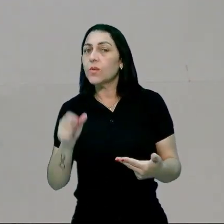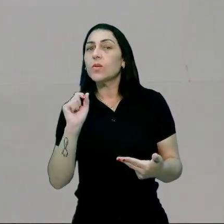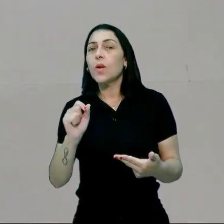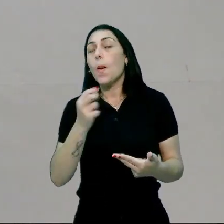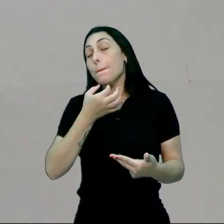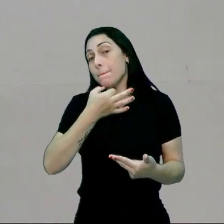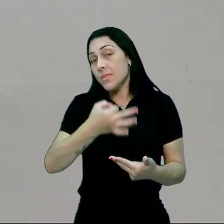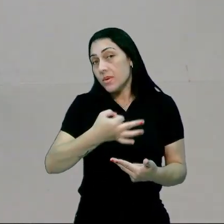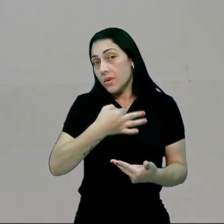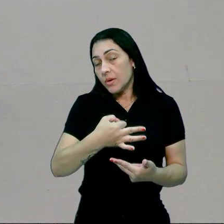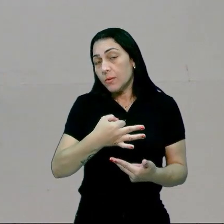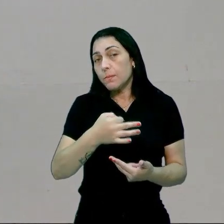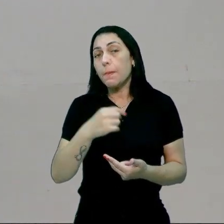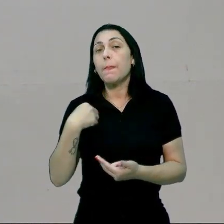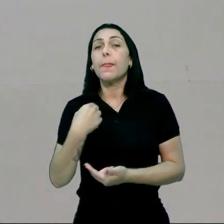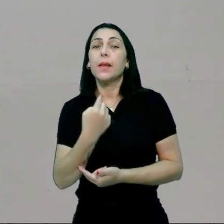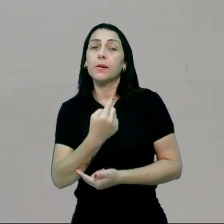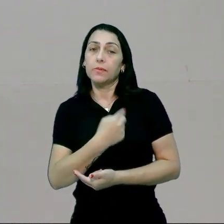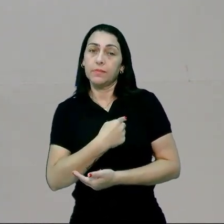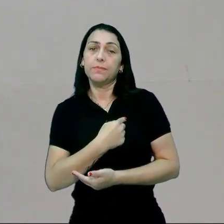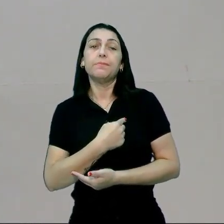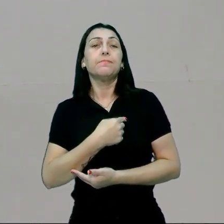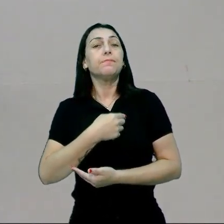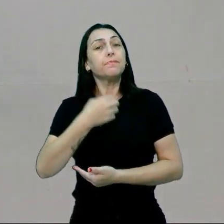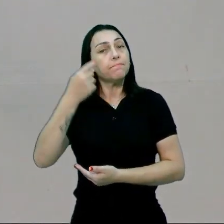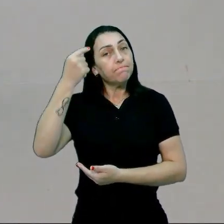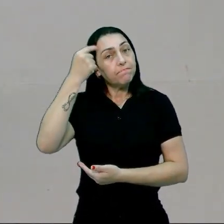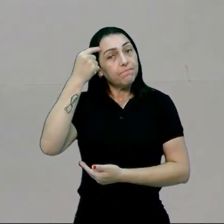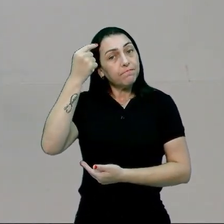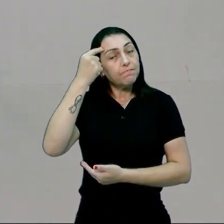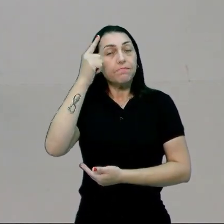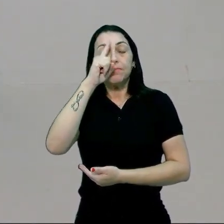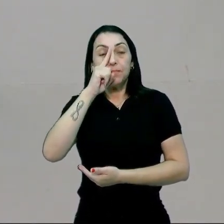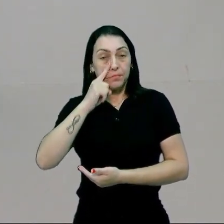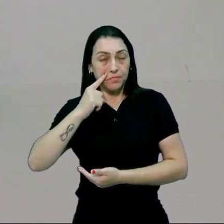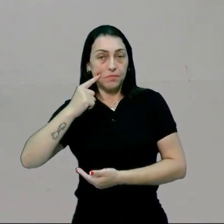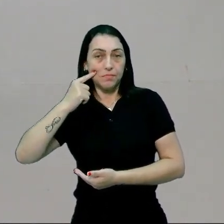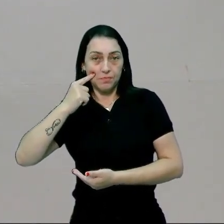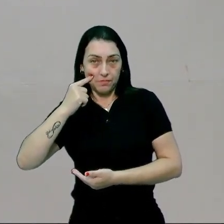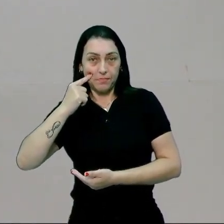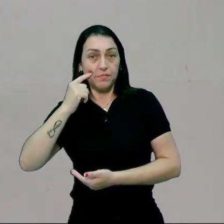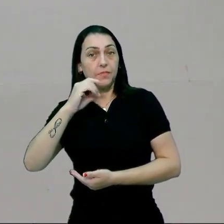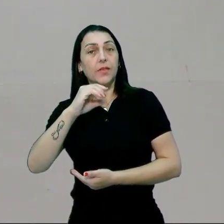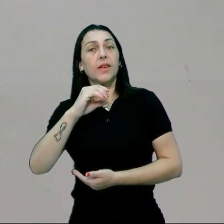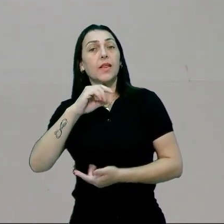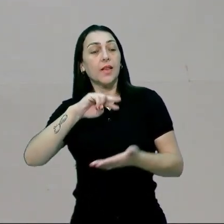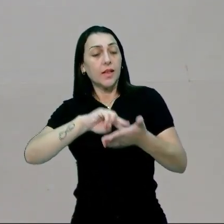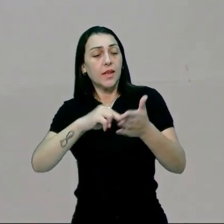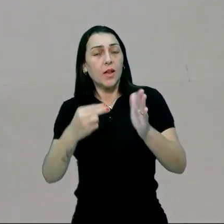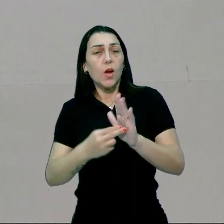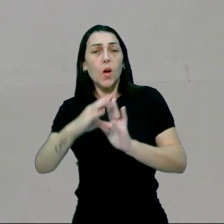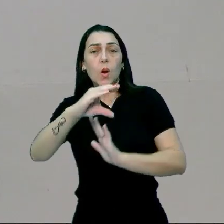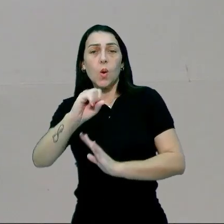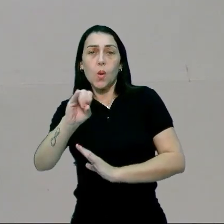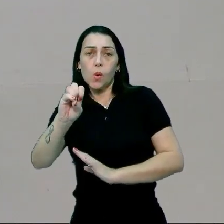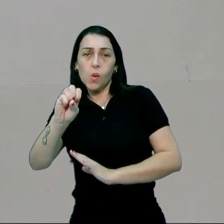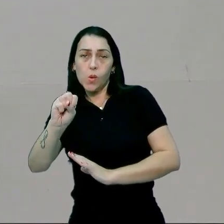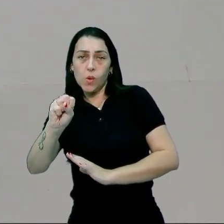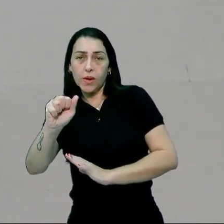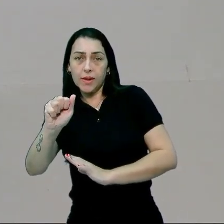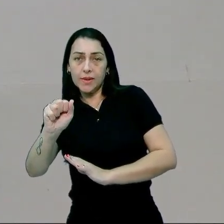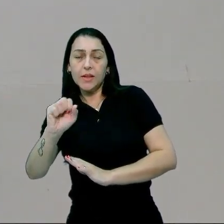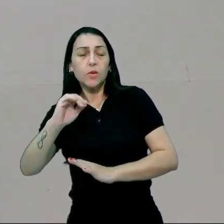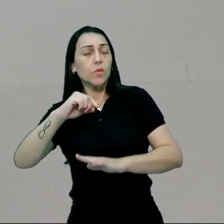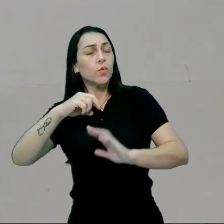de opinião, é o nosso senso comum. Durkheim considerou coisa tudo aquilo